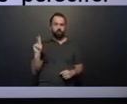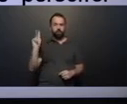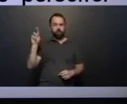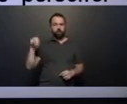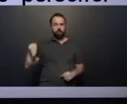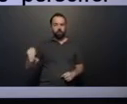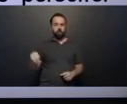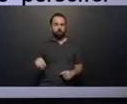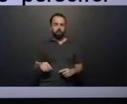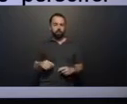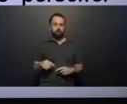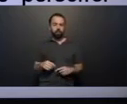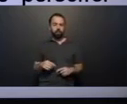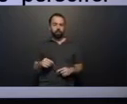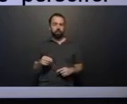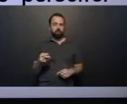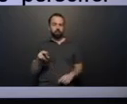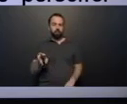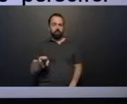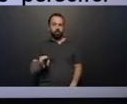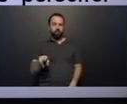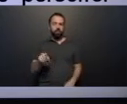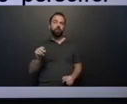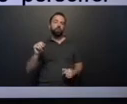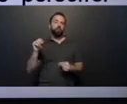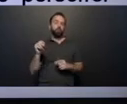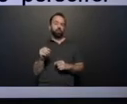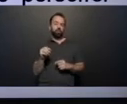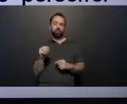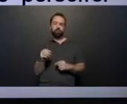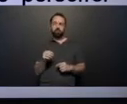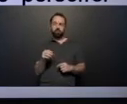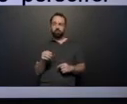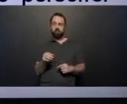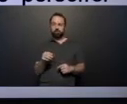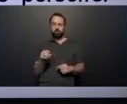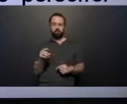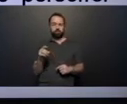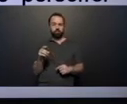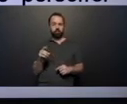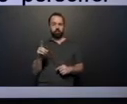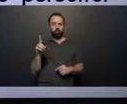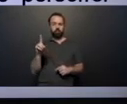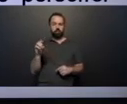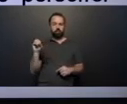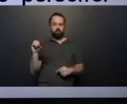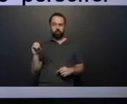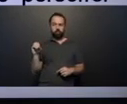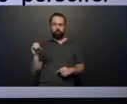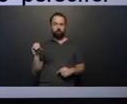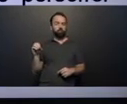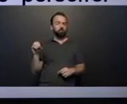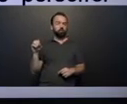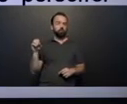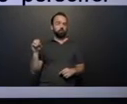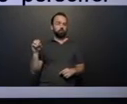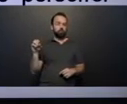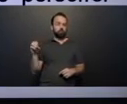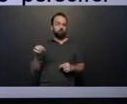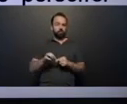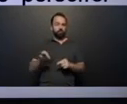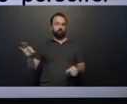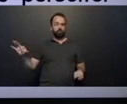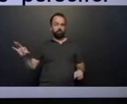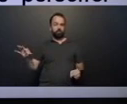treinar 10.000 metros por dia. Importante manter as duas unidades iguais. Aqui